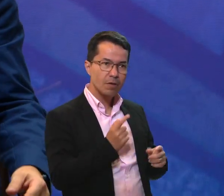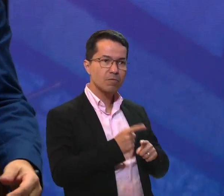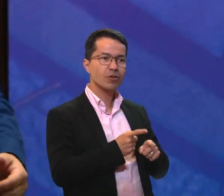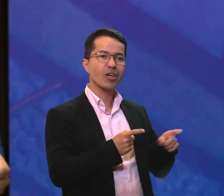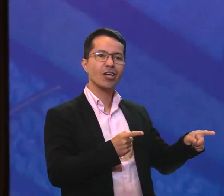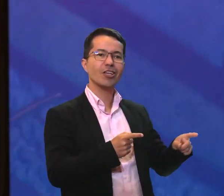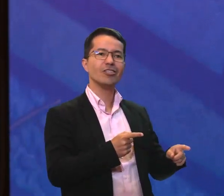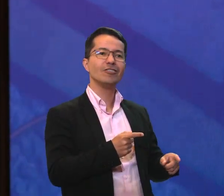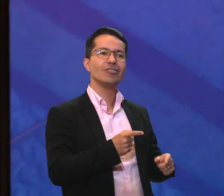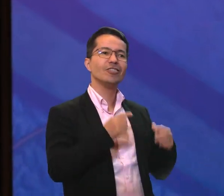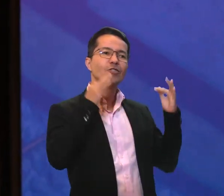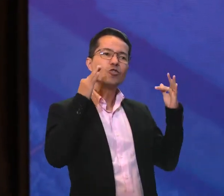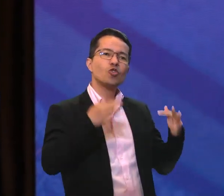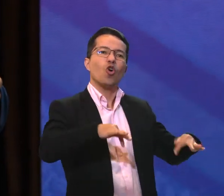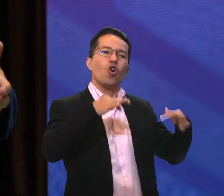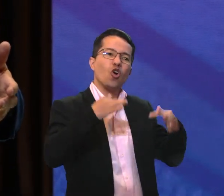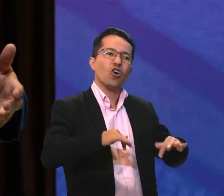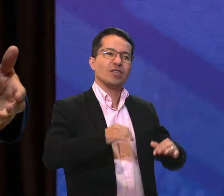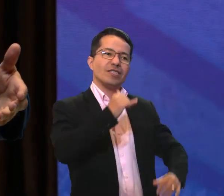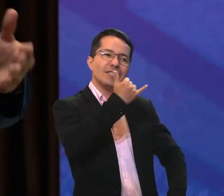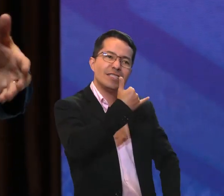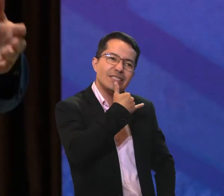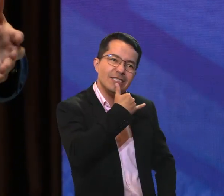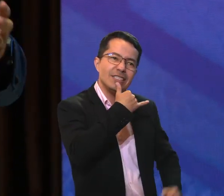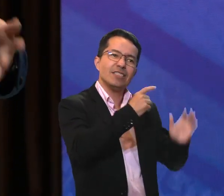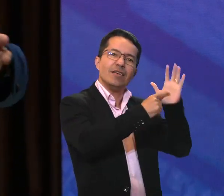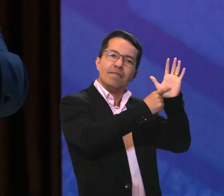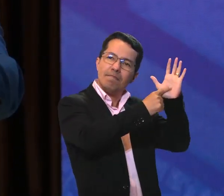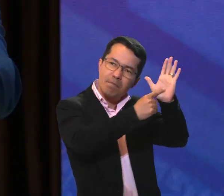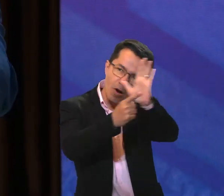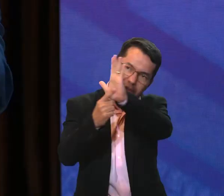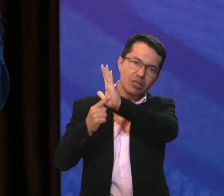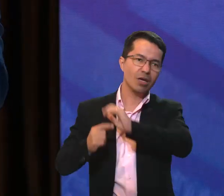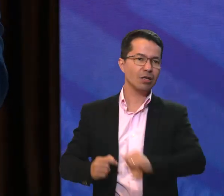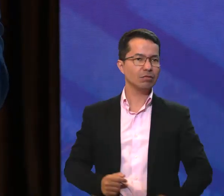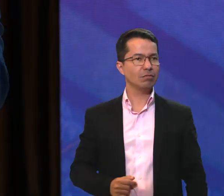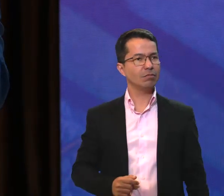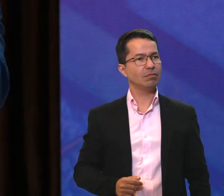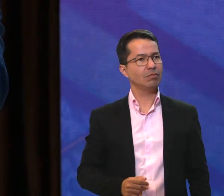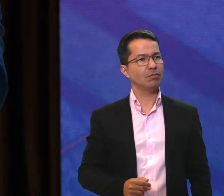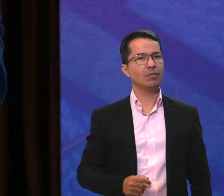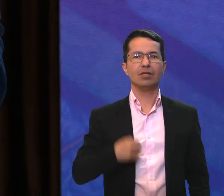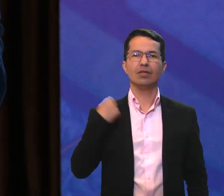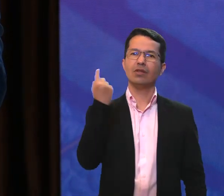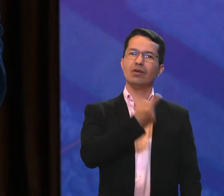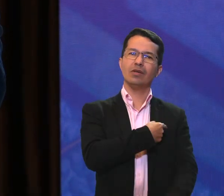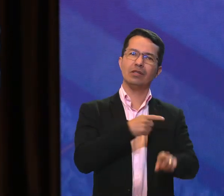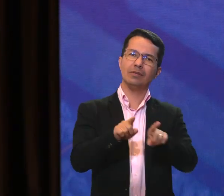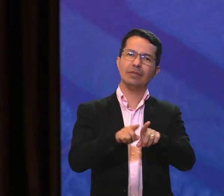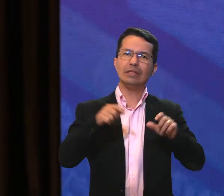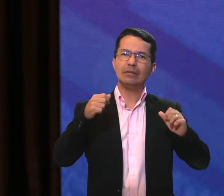Nós precisamos fazer o povo saber que estamos